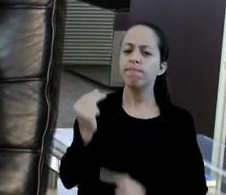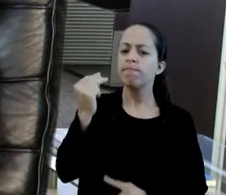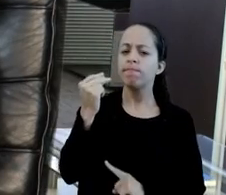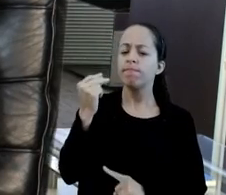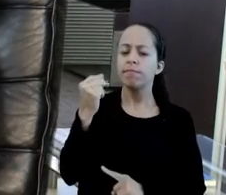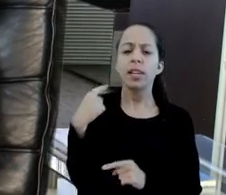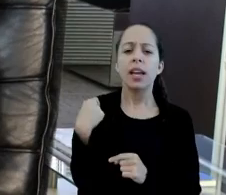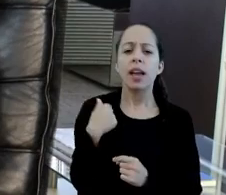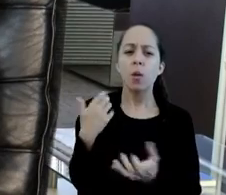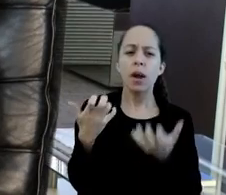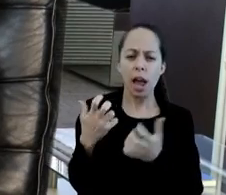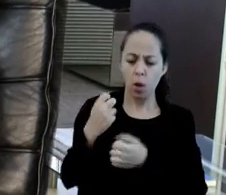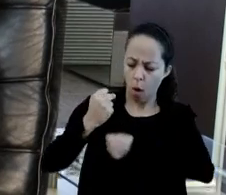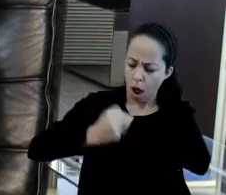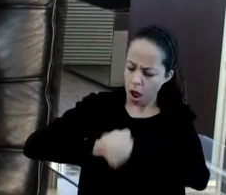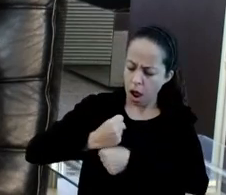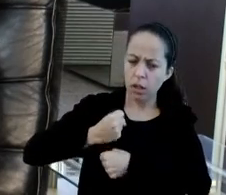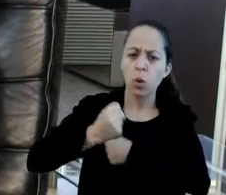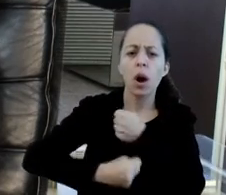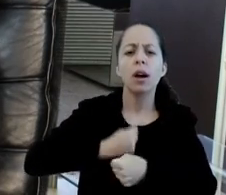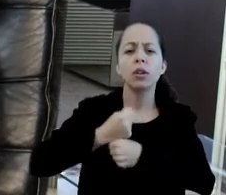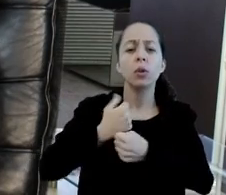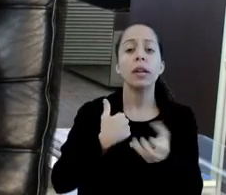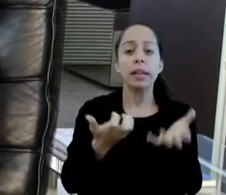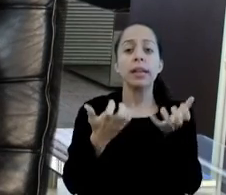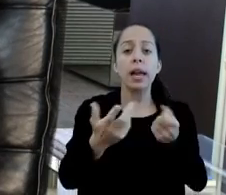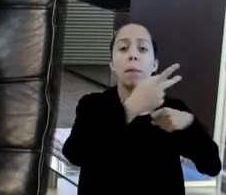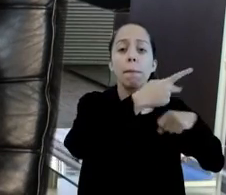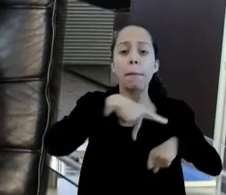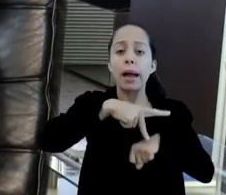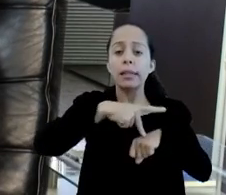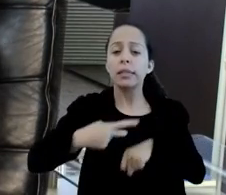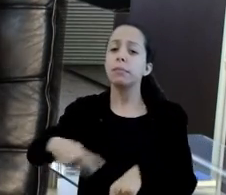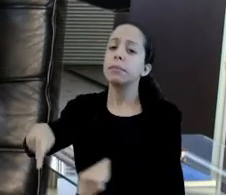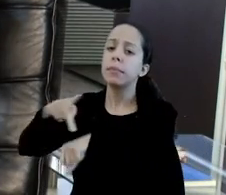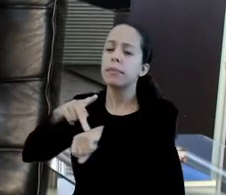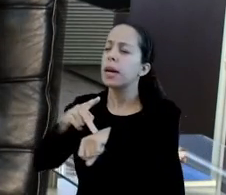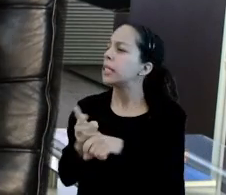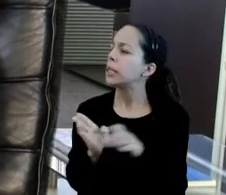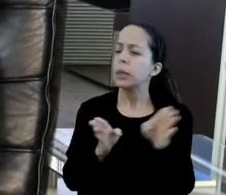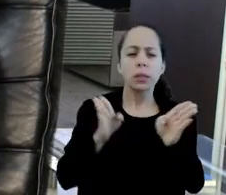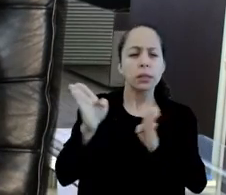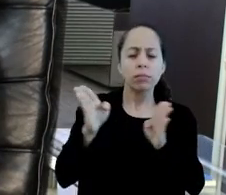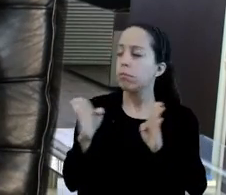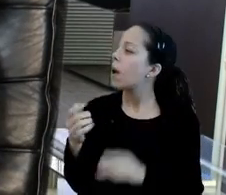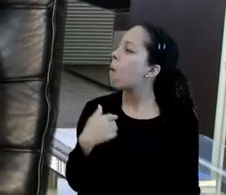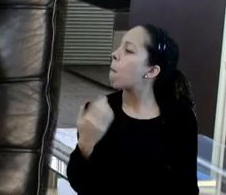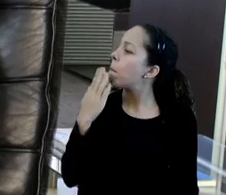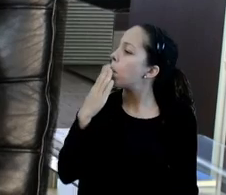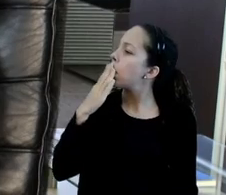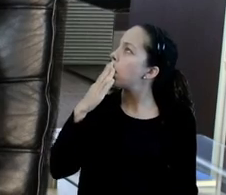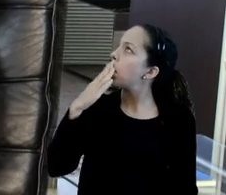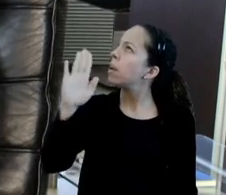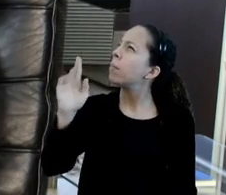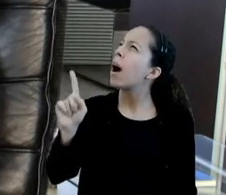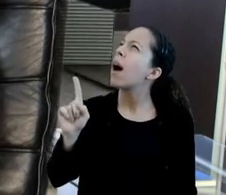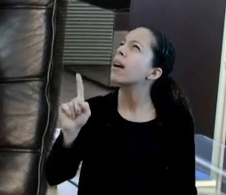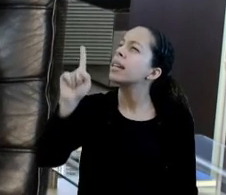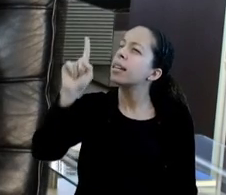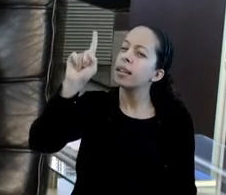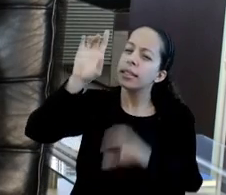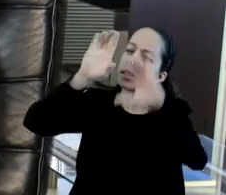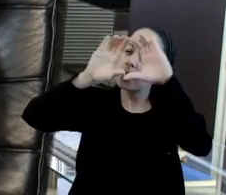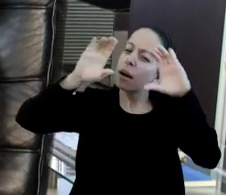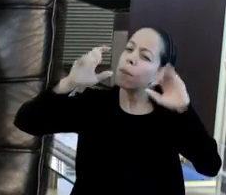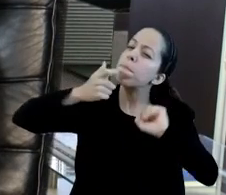a cada ano. Hilda Lontra, eu juro aqui agora, pertinho do céu, que a partir de agora o